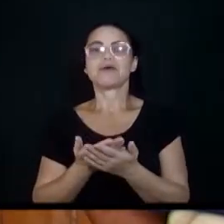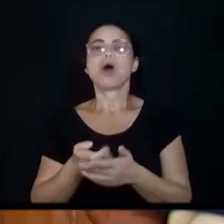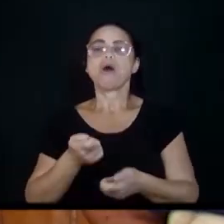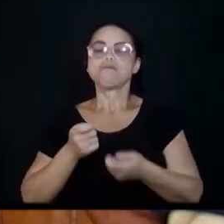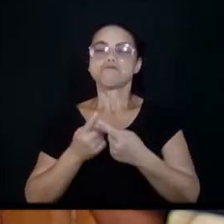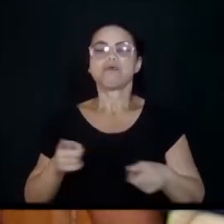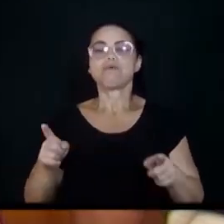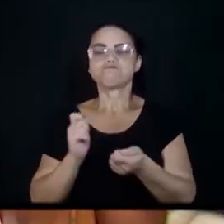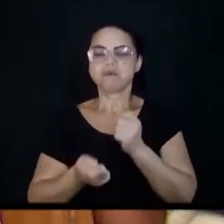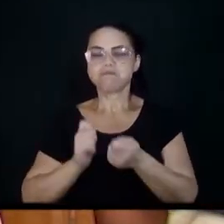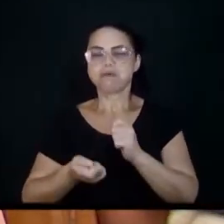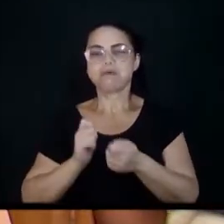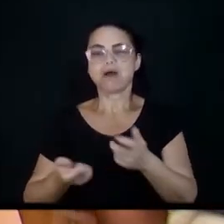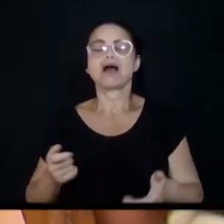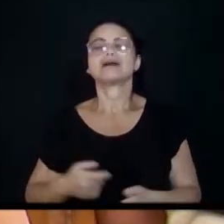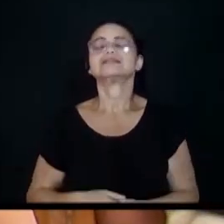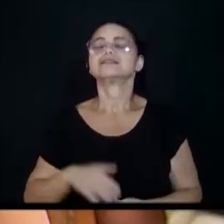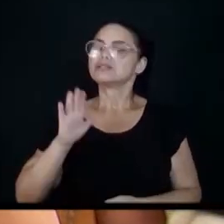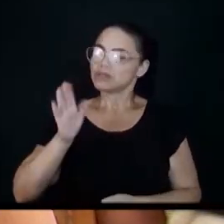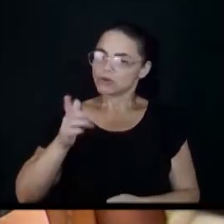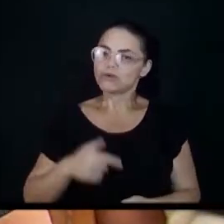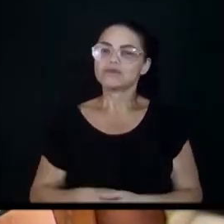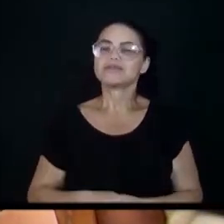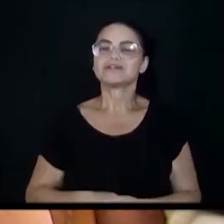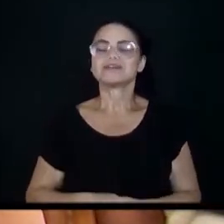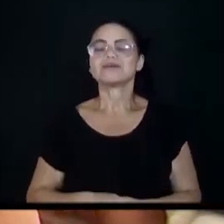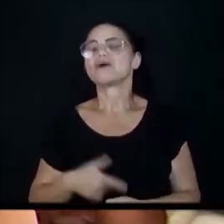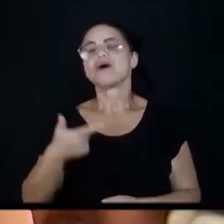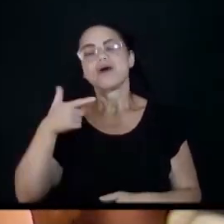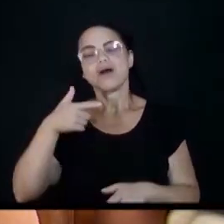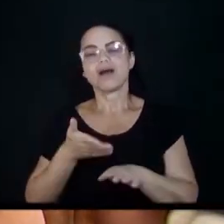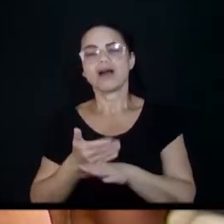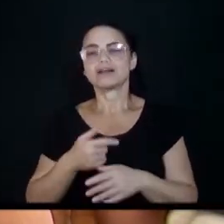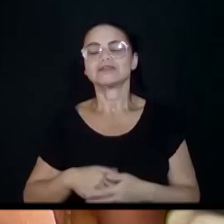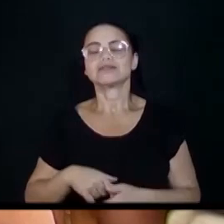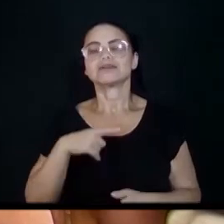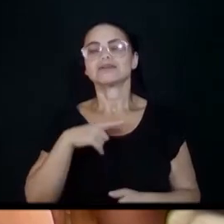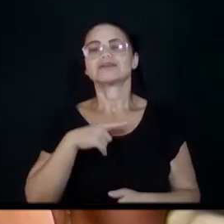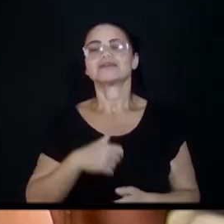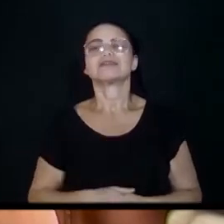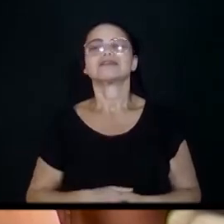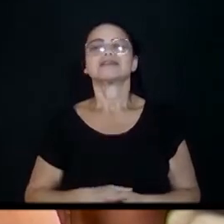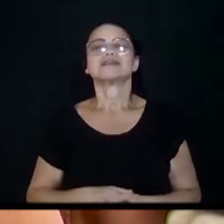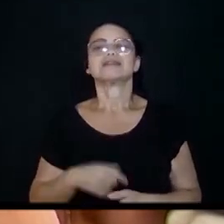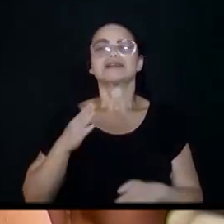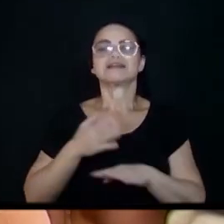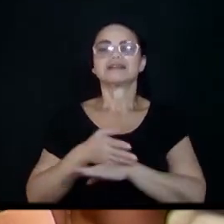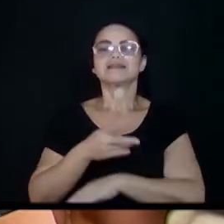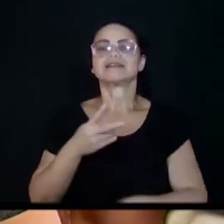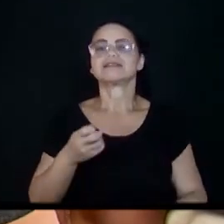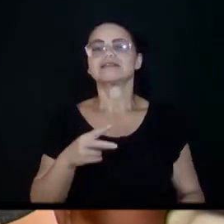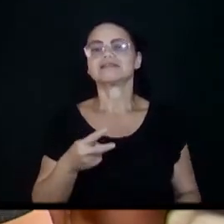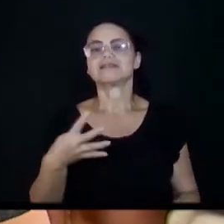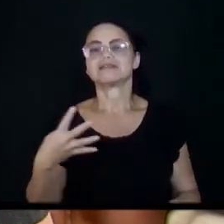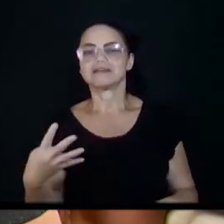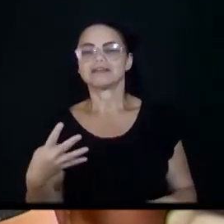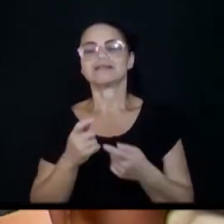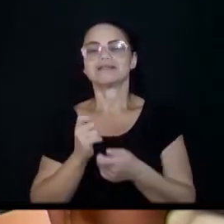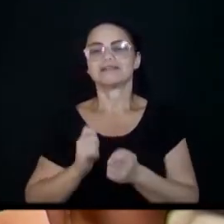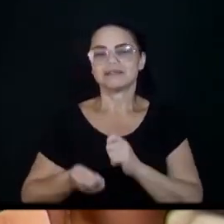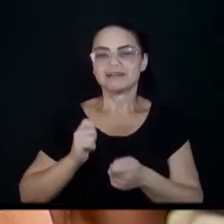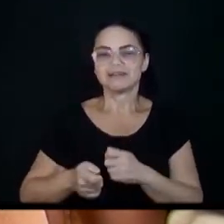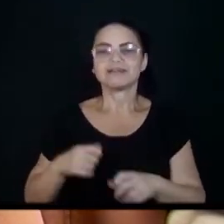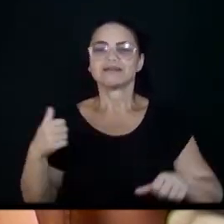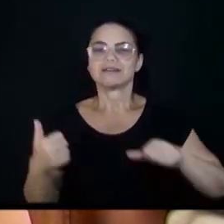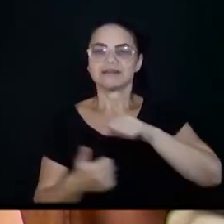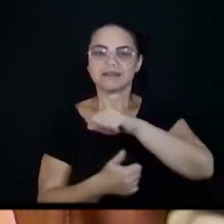tinha tocado antes, como que foi? Eu entrei em 2024, aí eu comecei a tocar, e depois eu fui trocando de